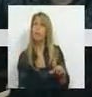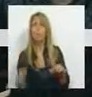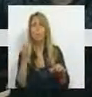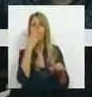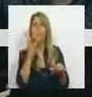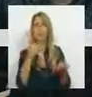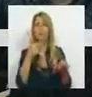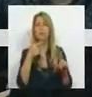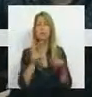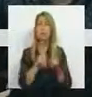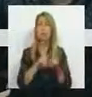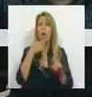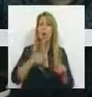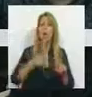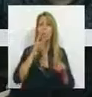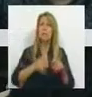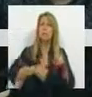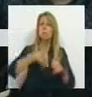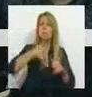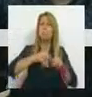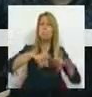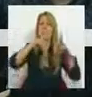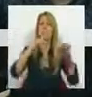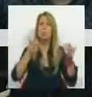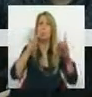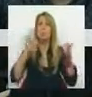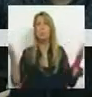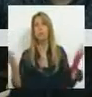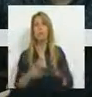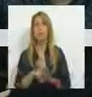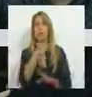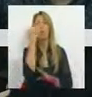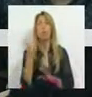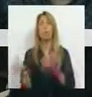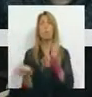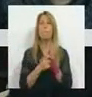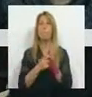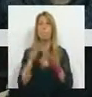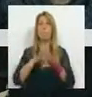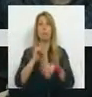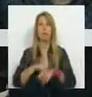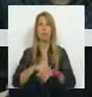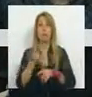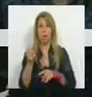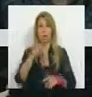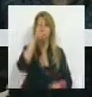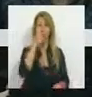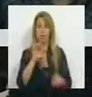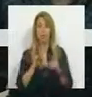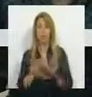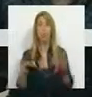melhorado. Um segundo ponto para referir que, efetivamente, na legislatura anterior, esta